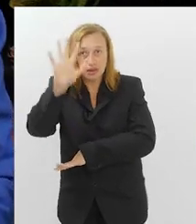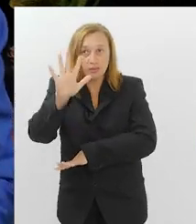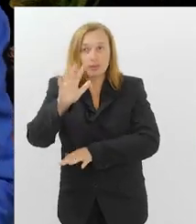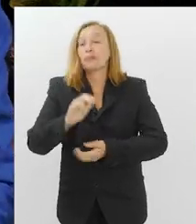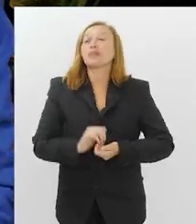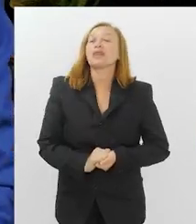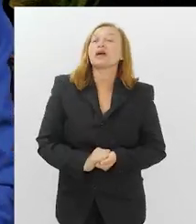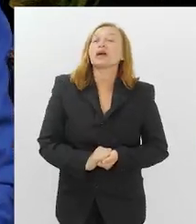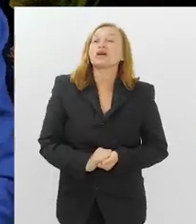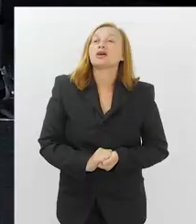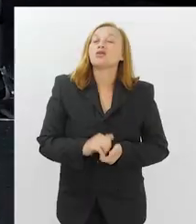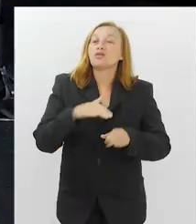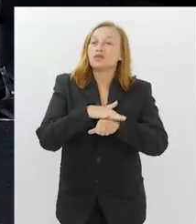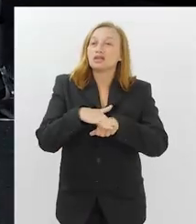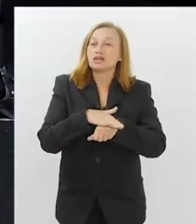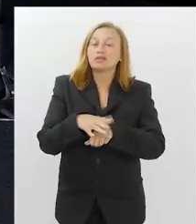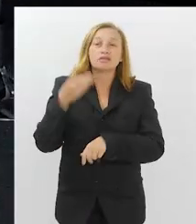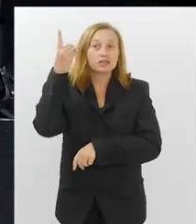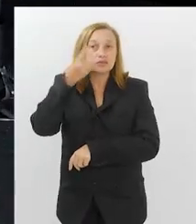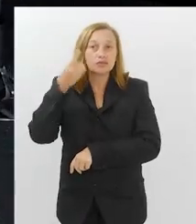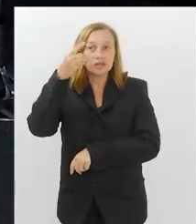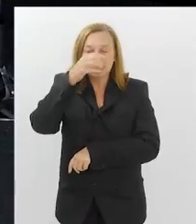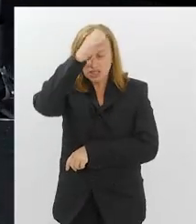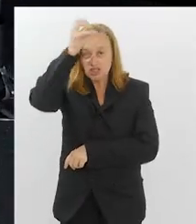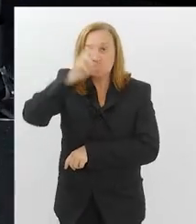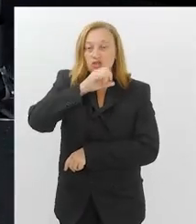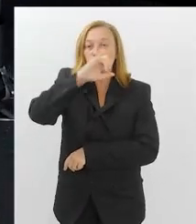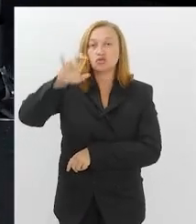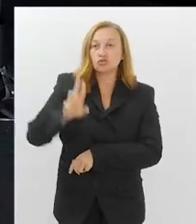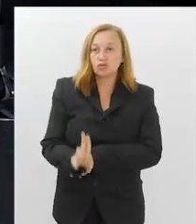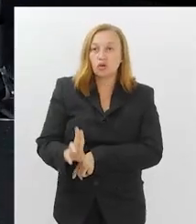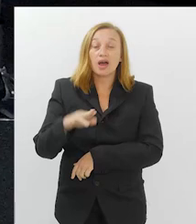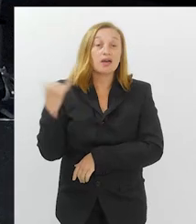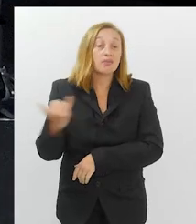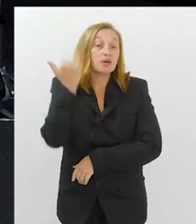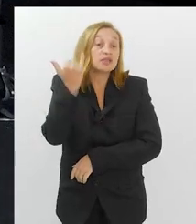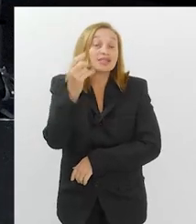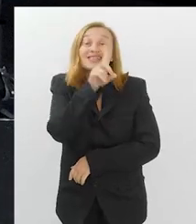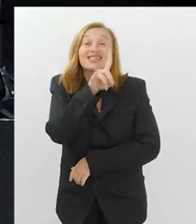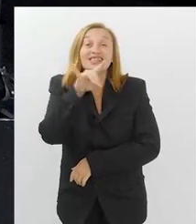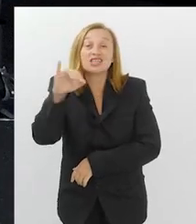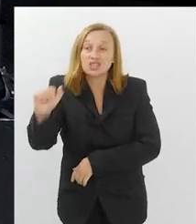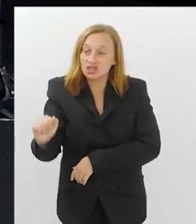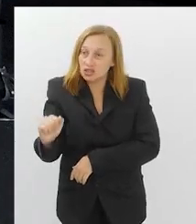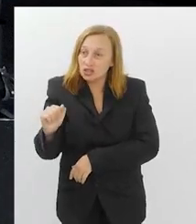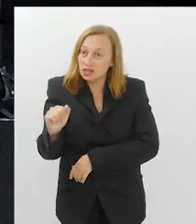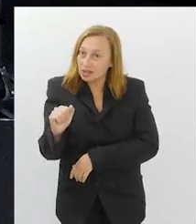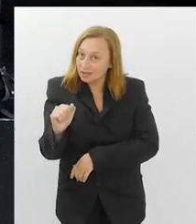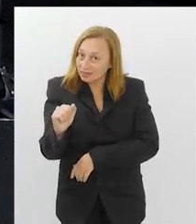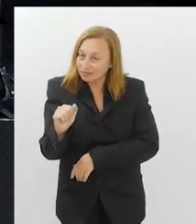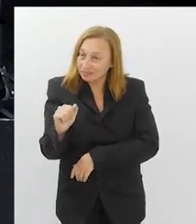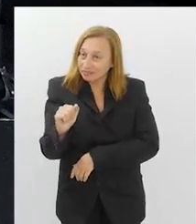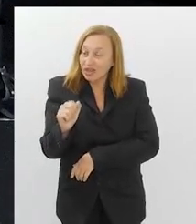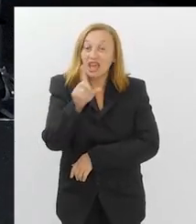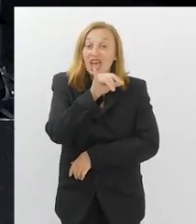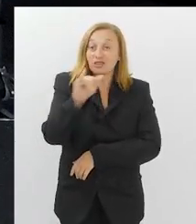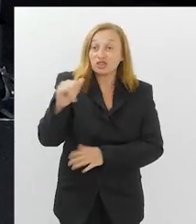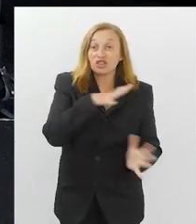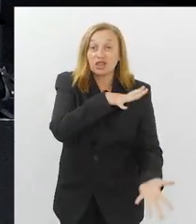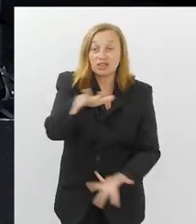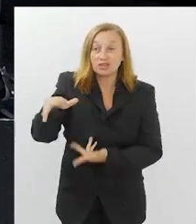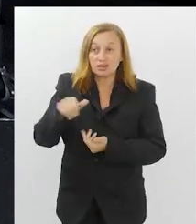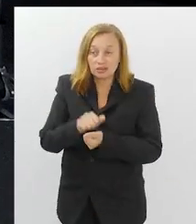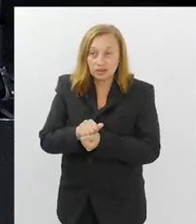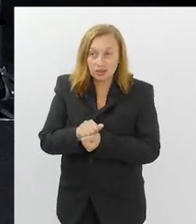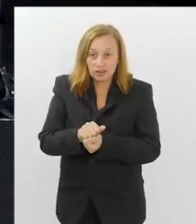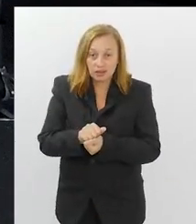começaria com a deputada Tia Ju, a importância dessa data, a importância que, inclusive, é o Dia Nacional